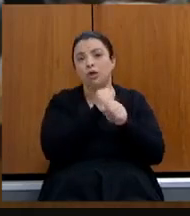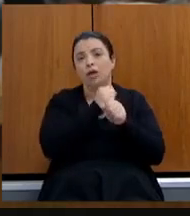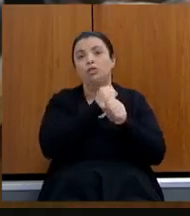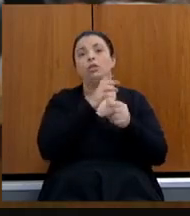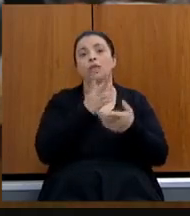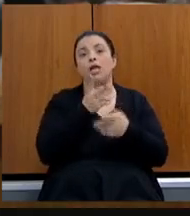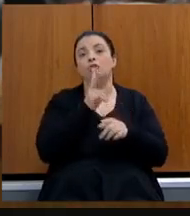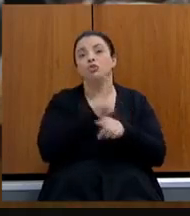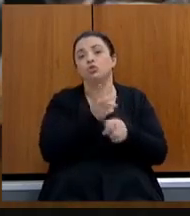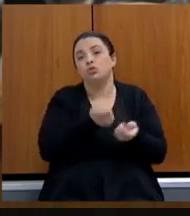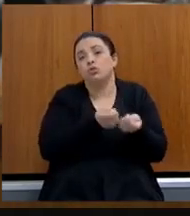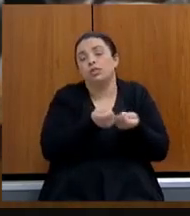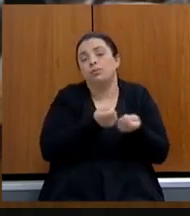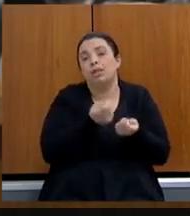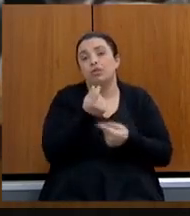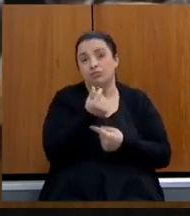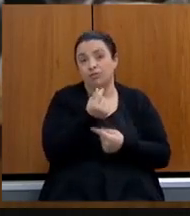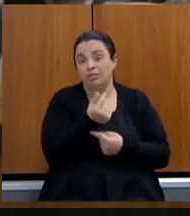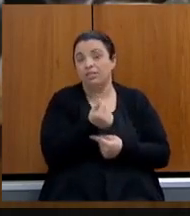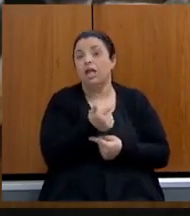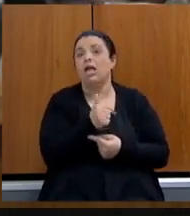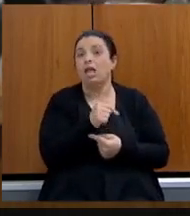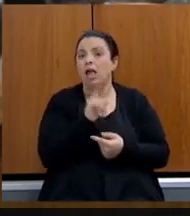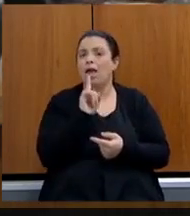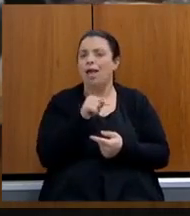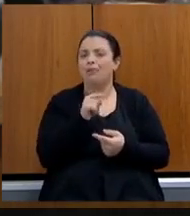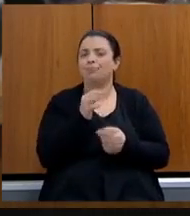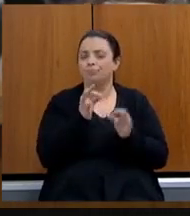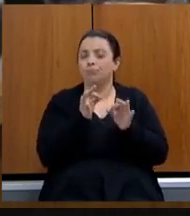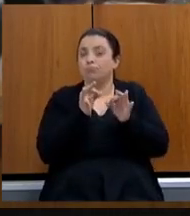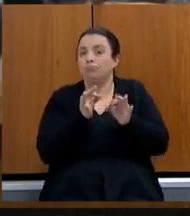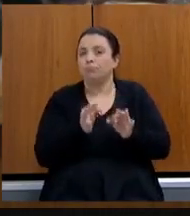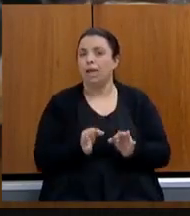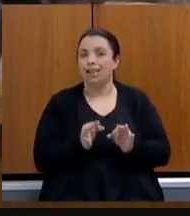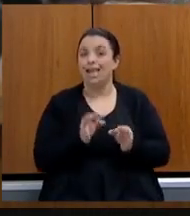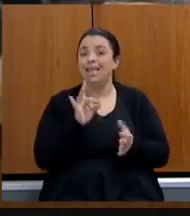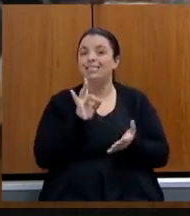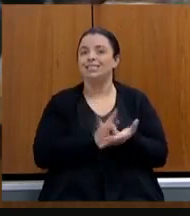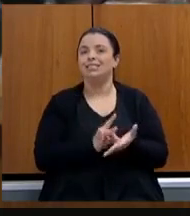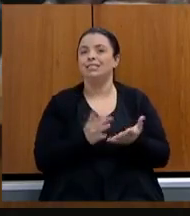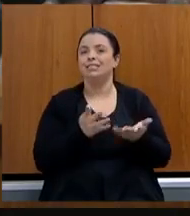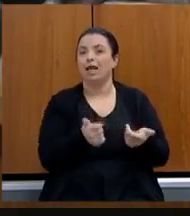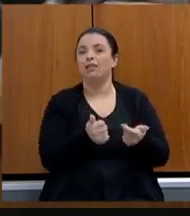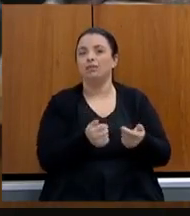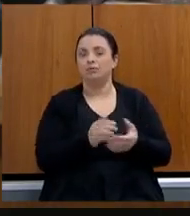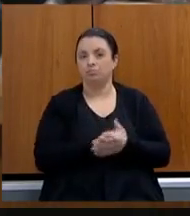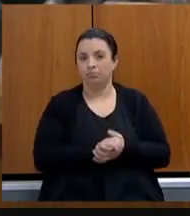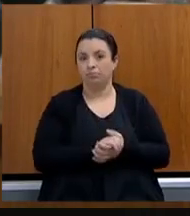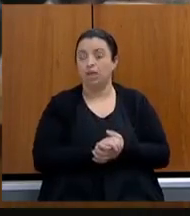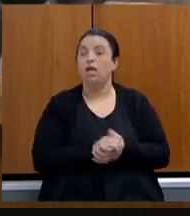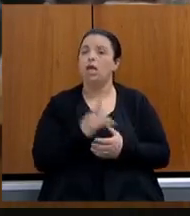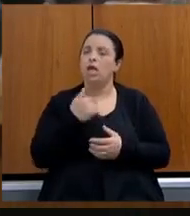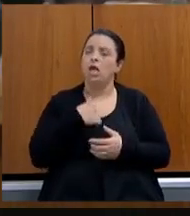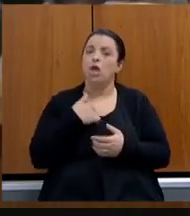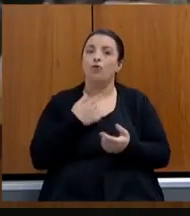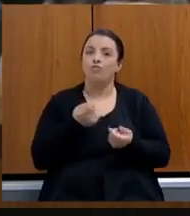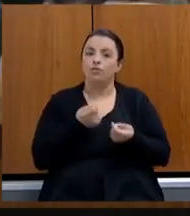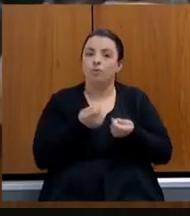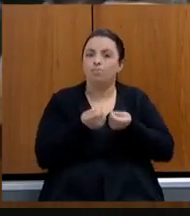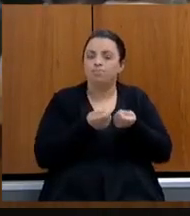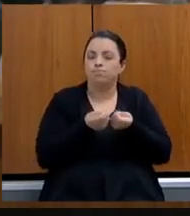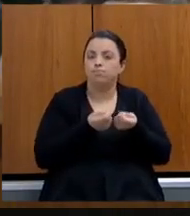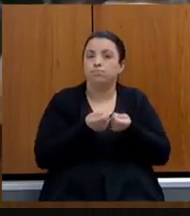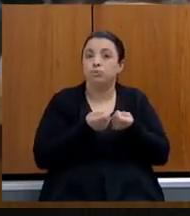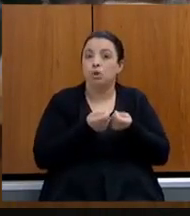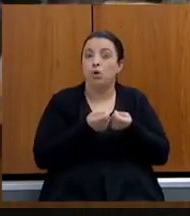financeira é muito muito muito precisa fizemos inclusive uma uma previsão um pouco mais conservadora para dar mais